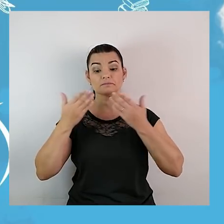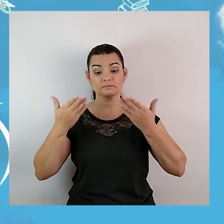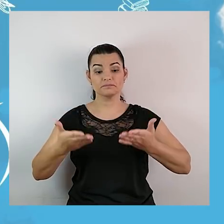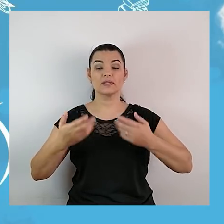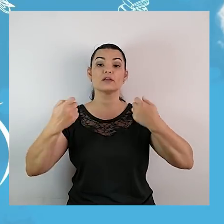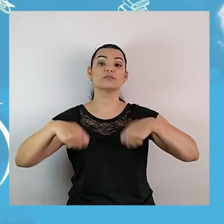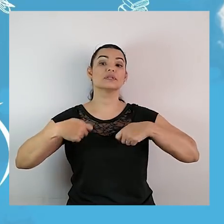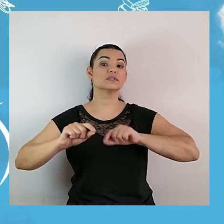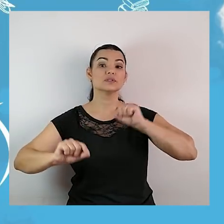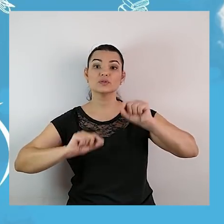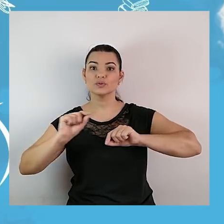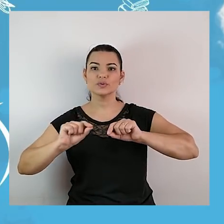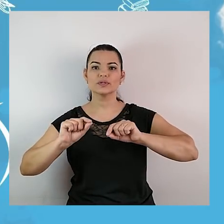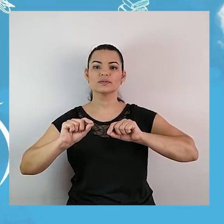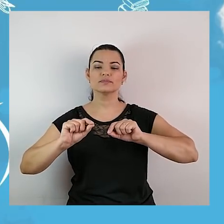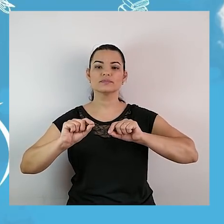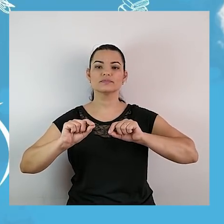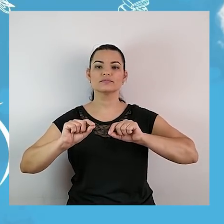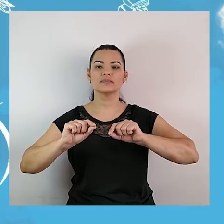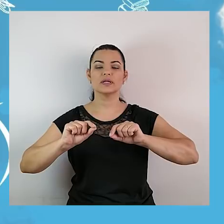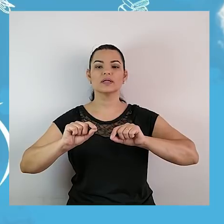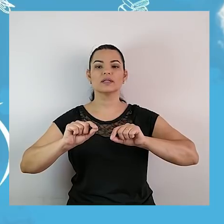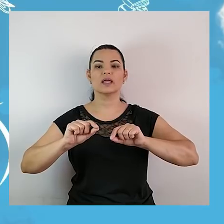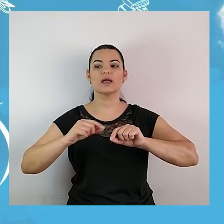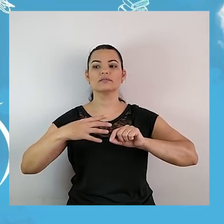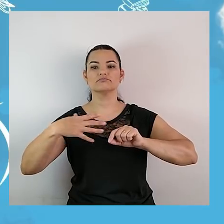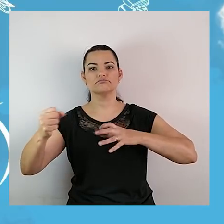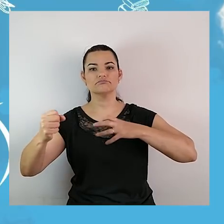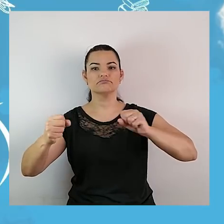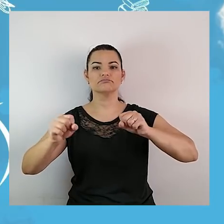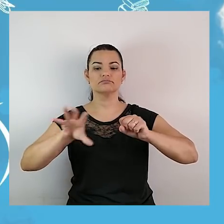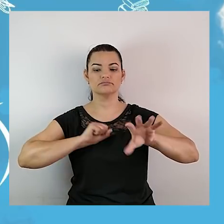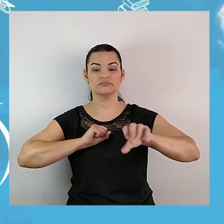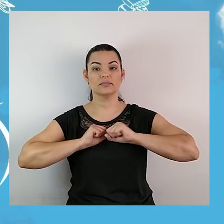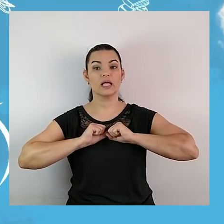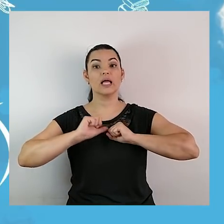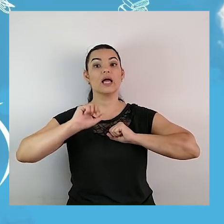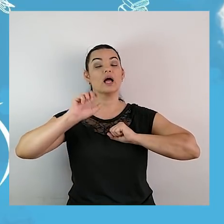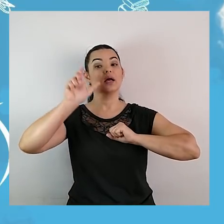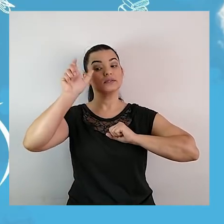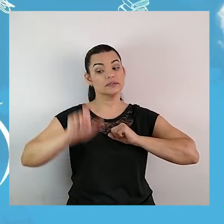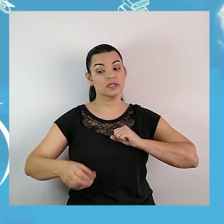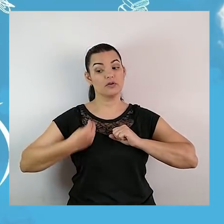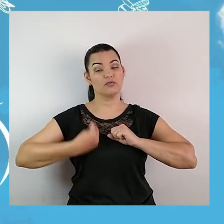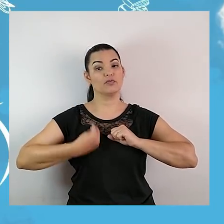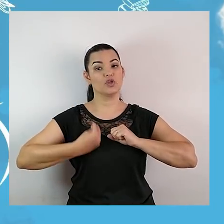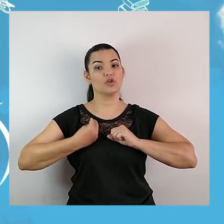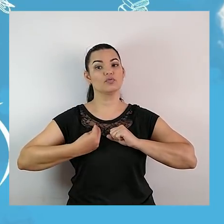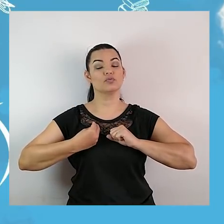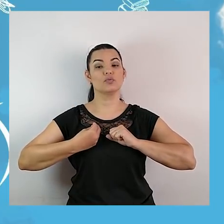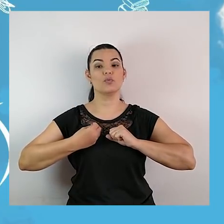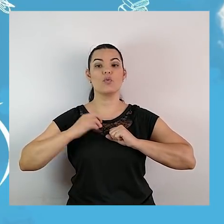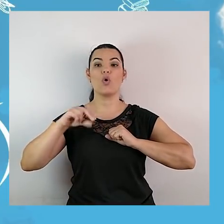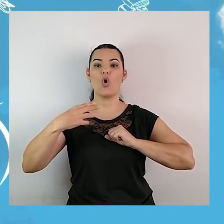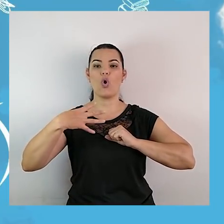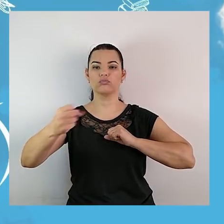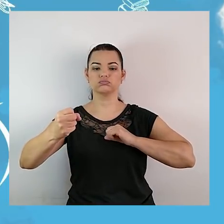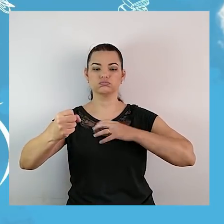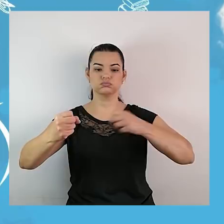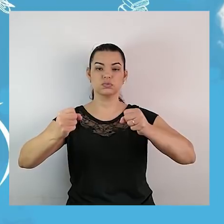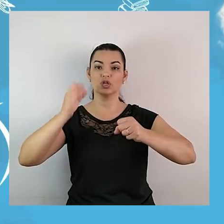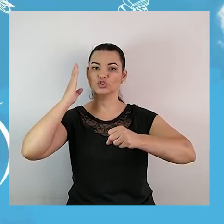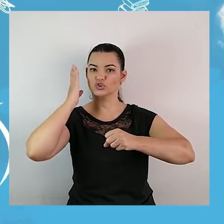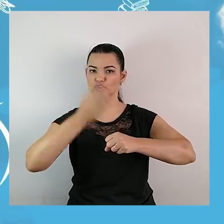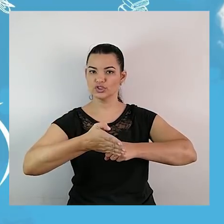ela precisa, né, ser transmitida aí por algum ser vivo. Tem que ter ou uma transmissão direta